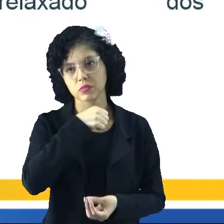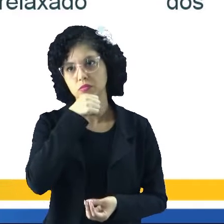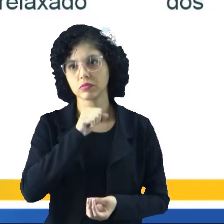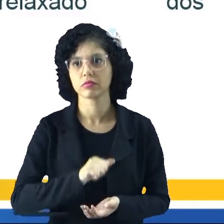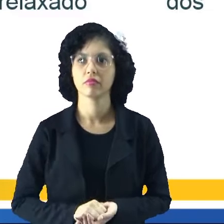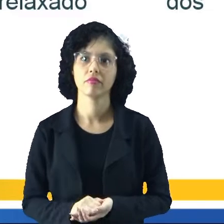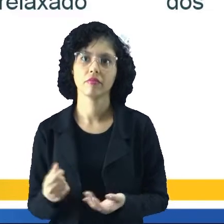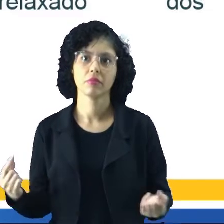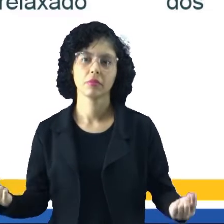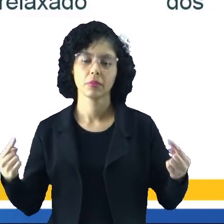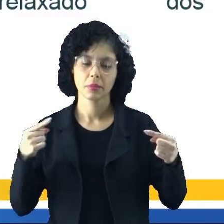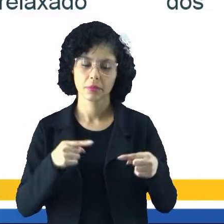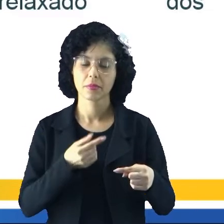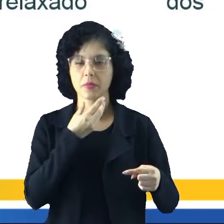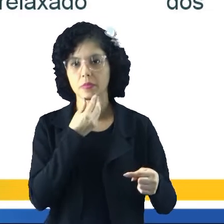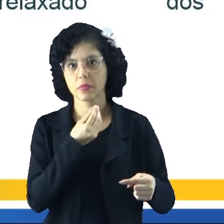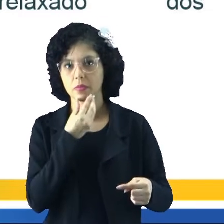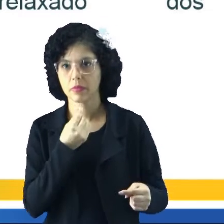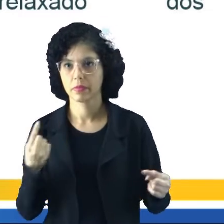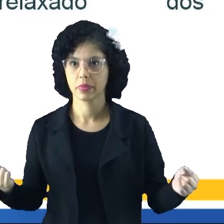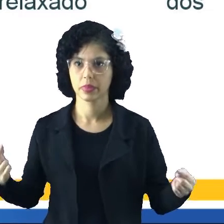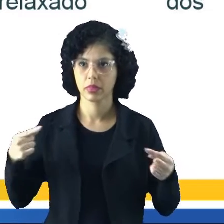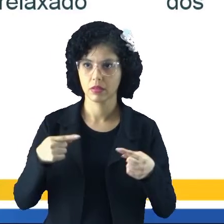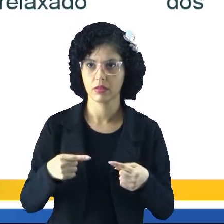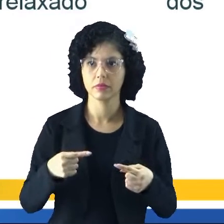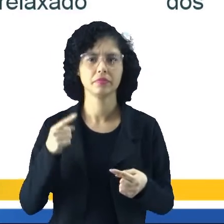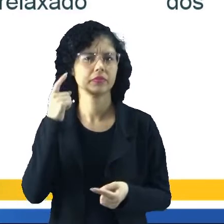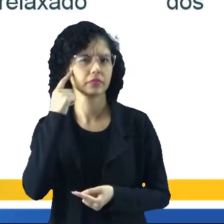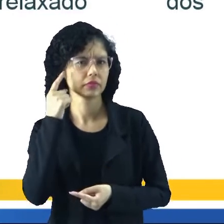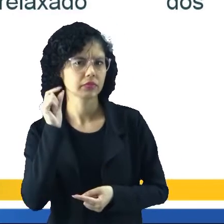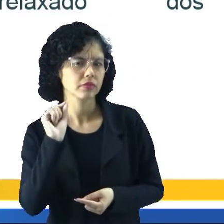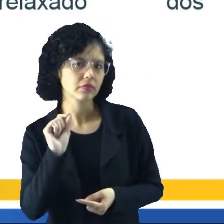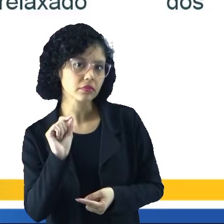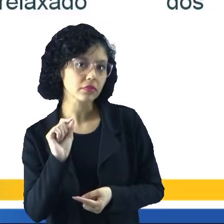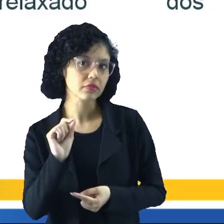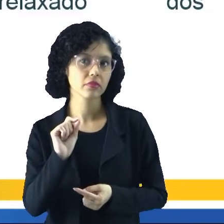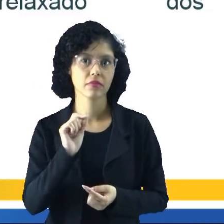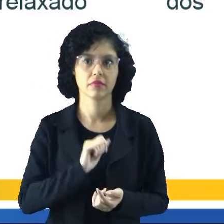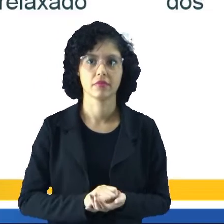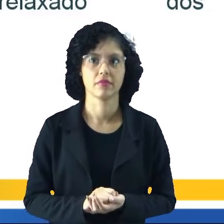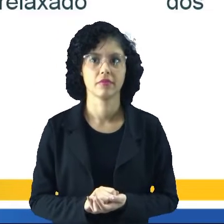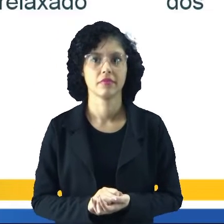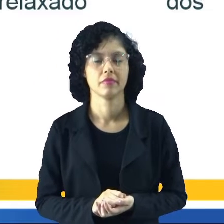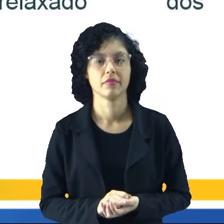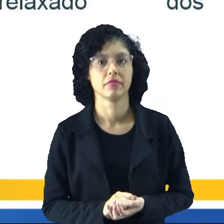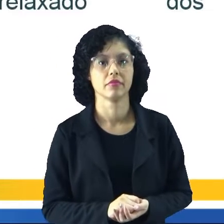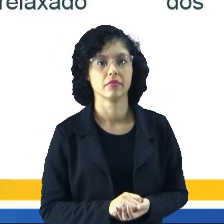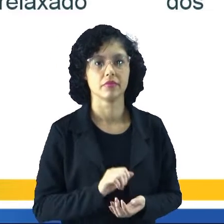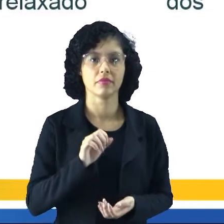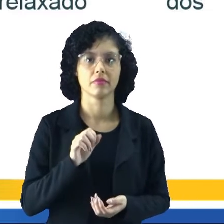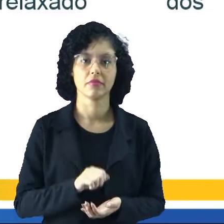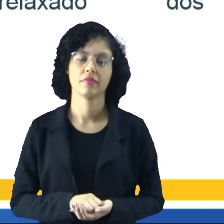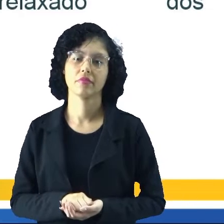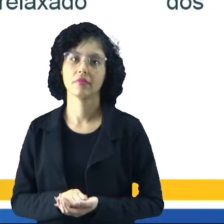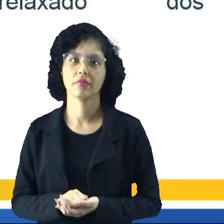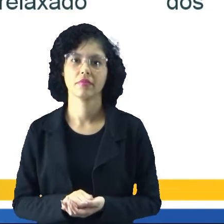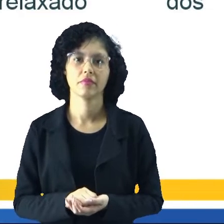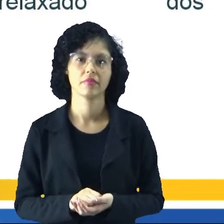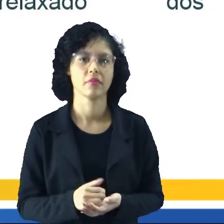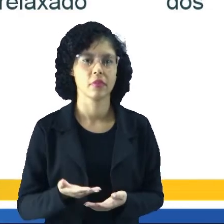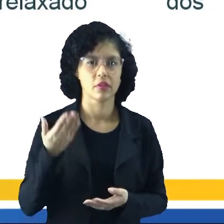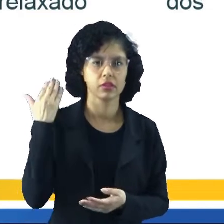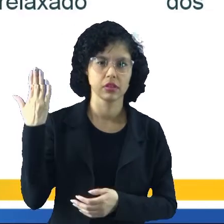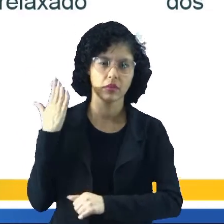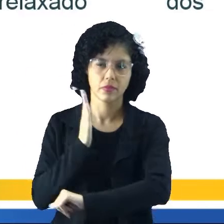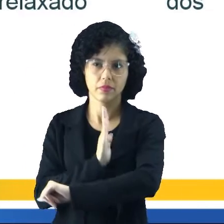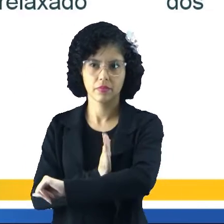dessas disputas de homem contra homem, né? Nos faz pensar naquele cenário de Velho Oeste, né? Onde, ou de bem na Idade